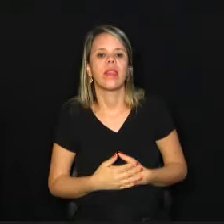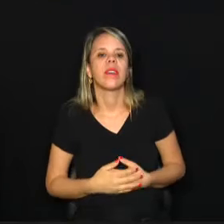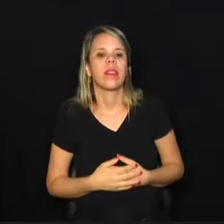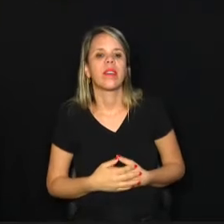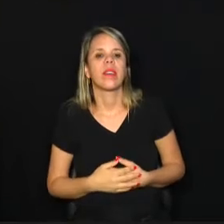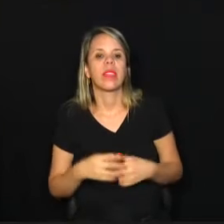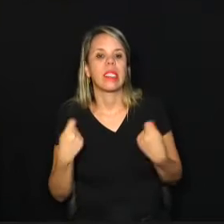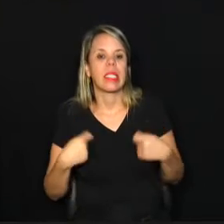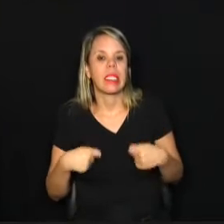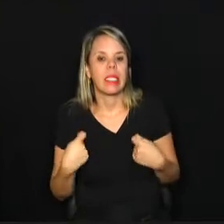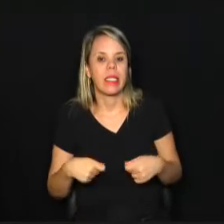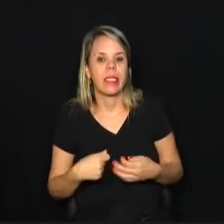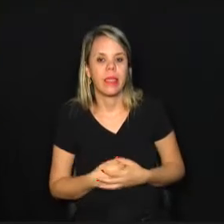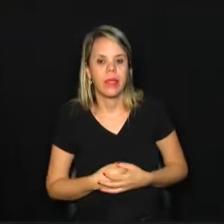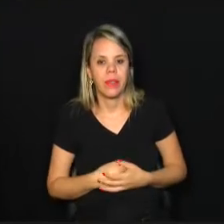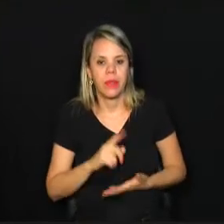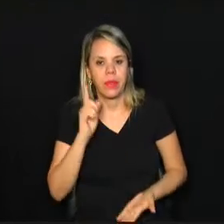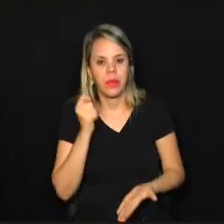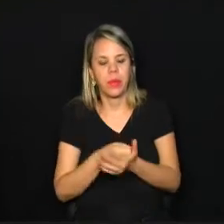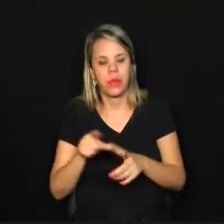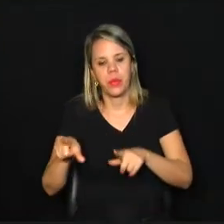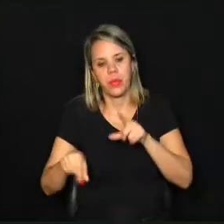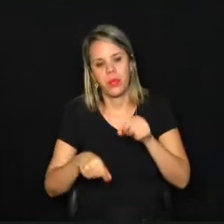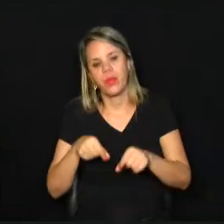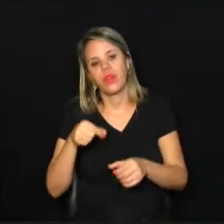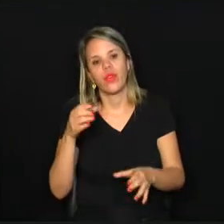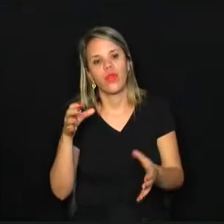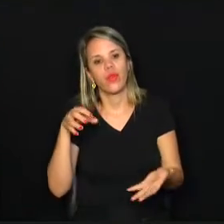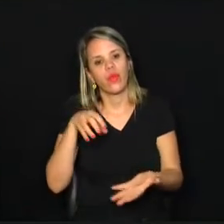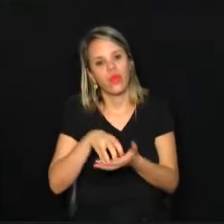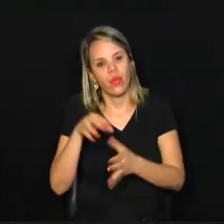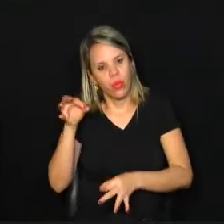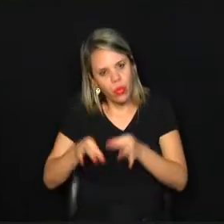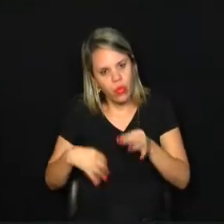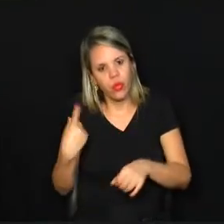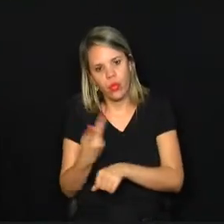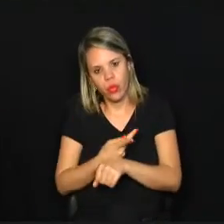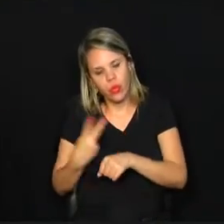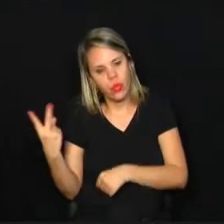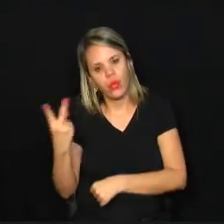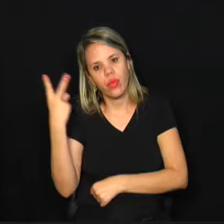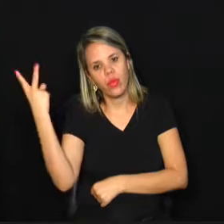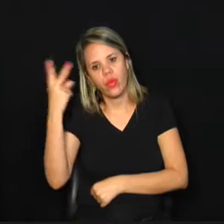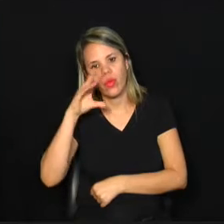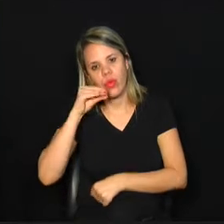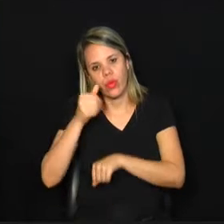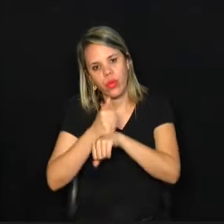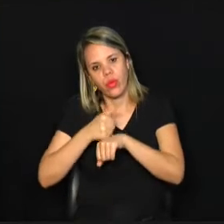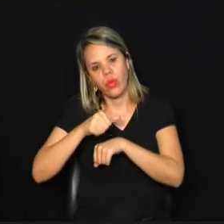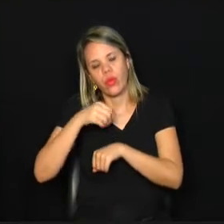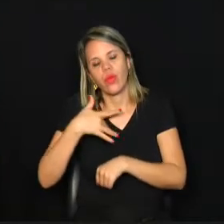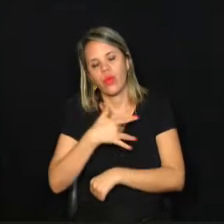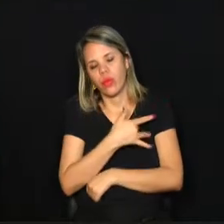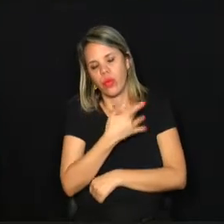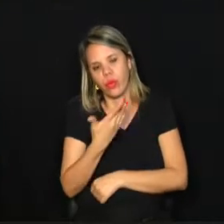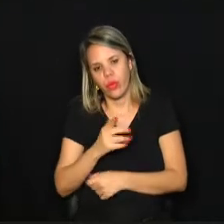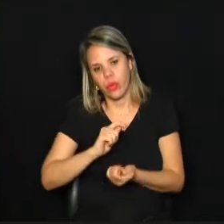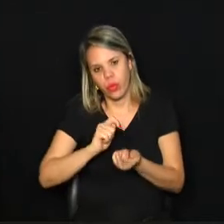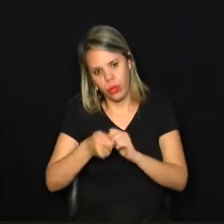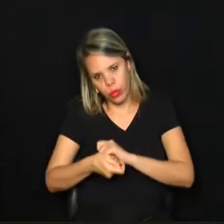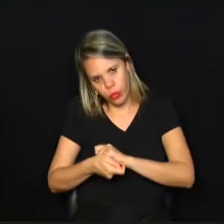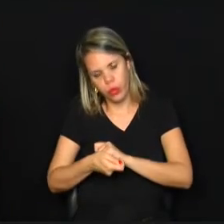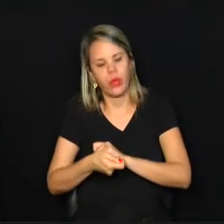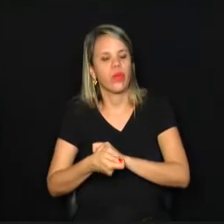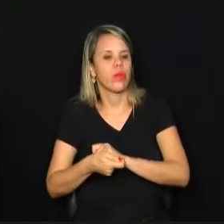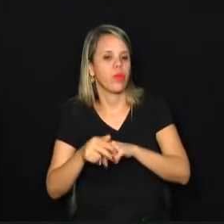uma necessidade, de uma decisão judicial, nós procuramos valorizar o funcionalismo público, adequar